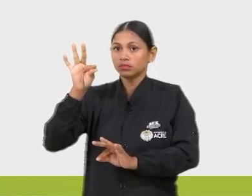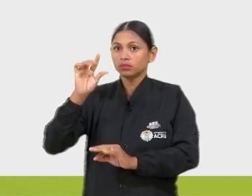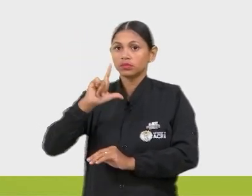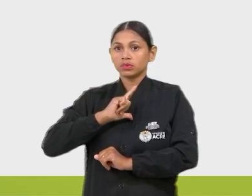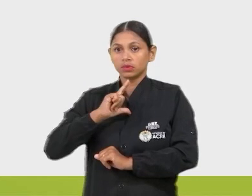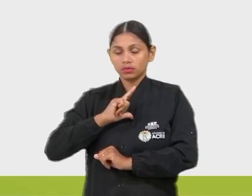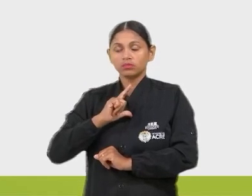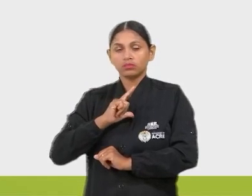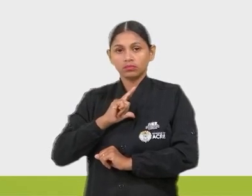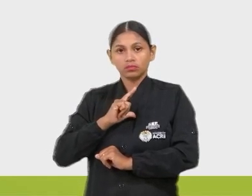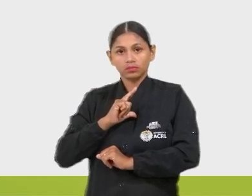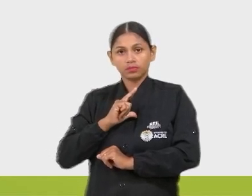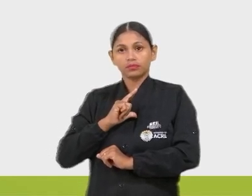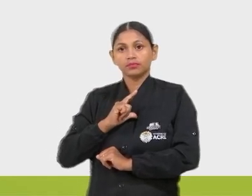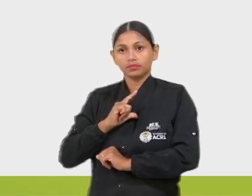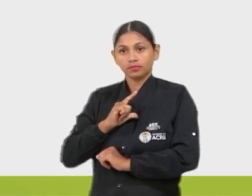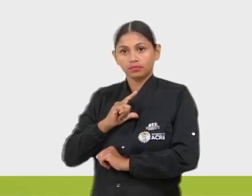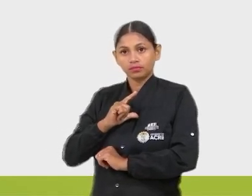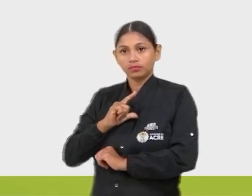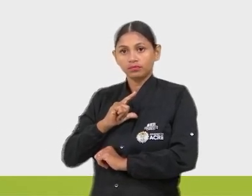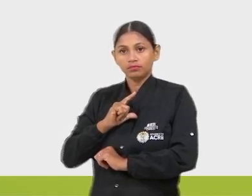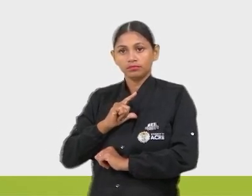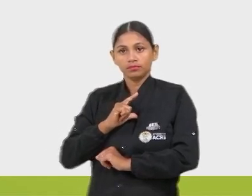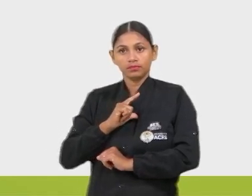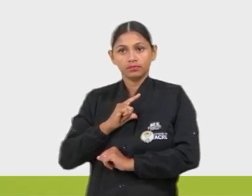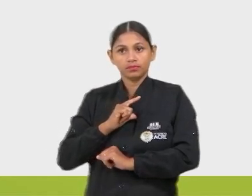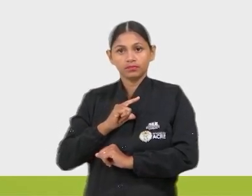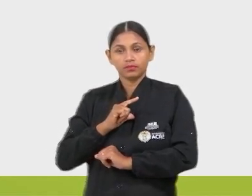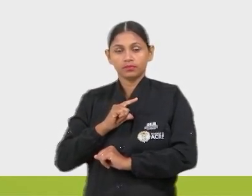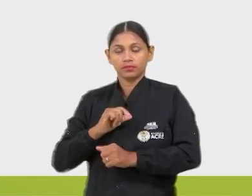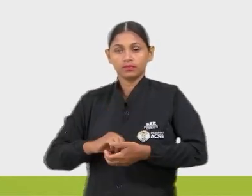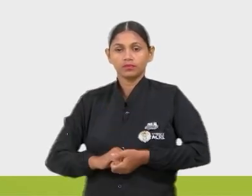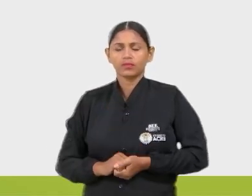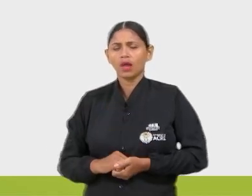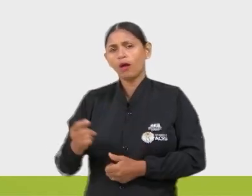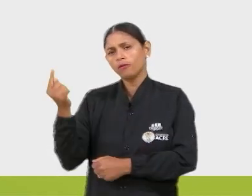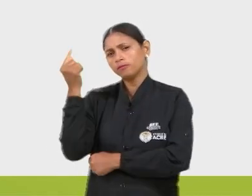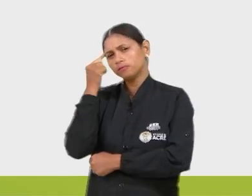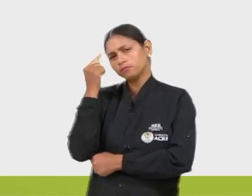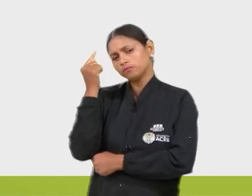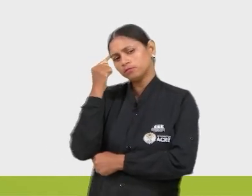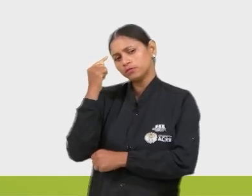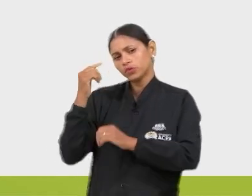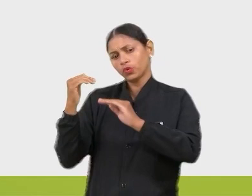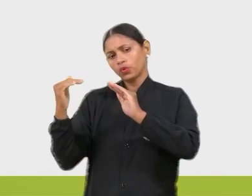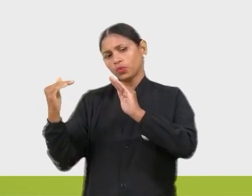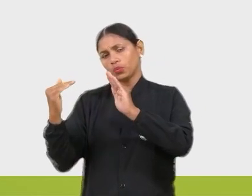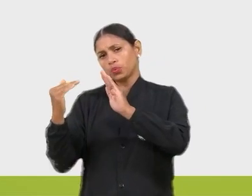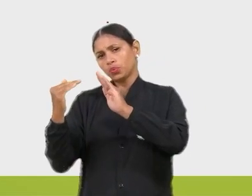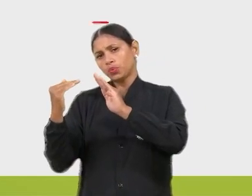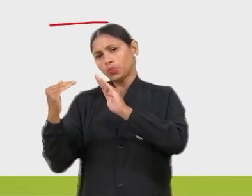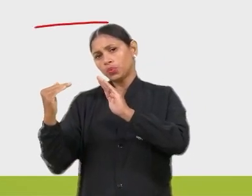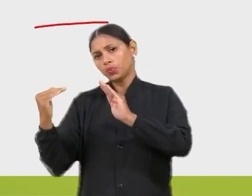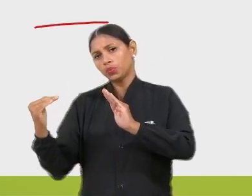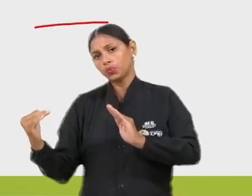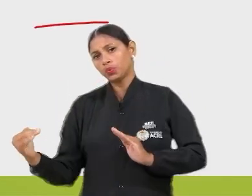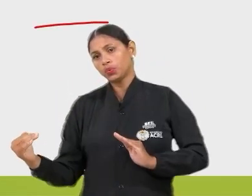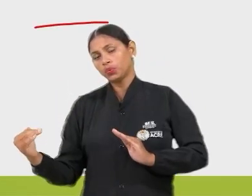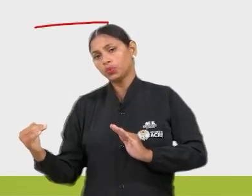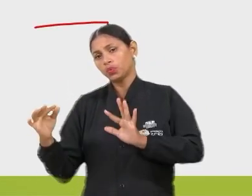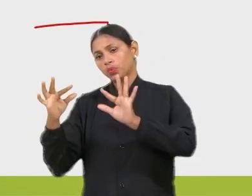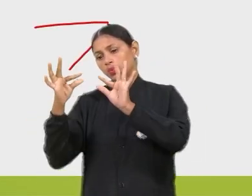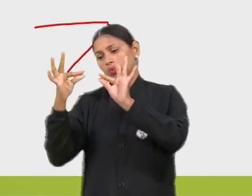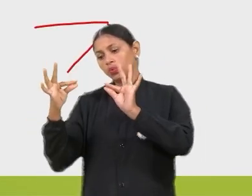triângulo retângulo. Então, eu tenho aqui a ideia de um trapézio. Só que se você pensar na pirâmide, deixa eu fazer um desenho aqui rápido aqui, que a gente já viu alguns,